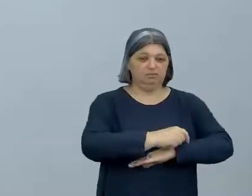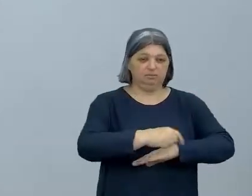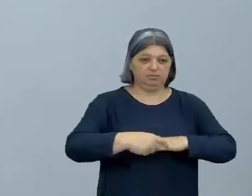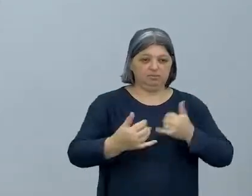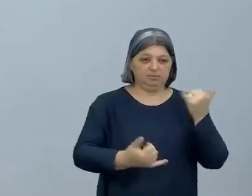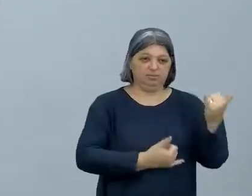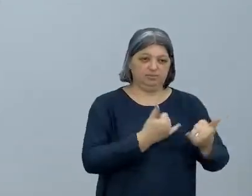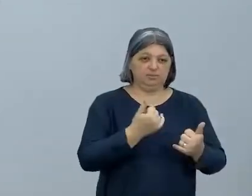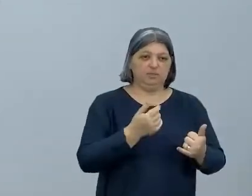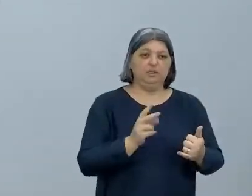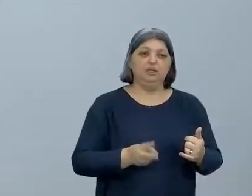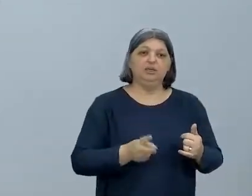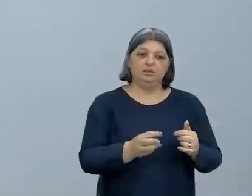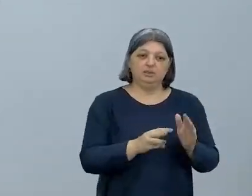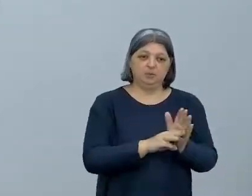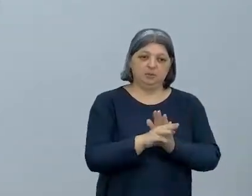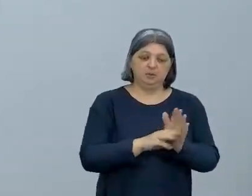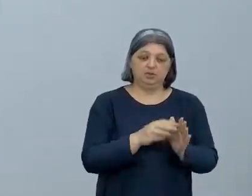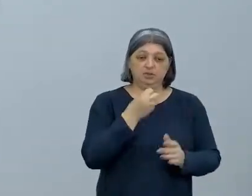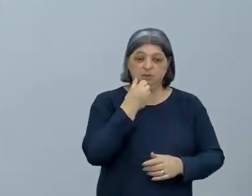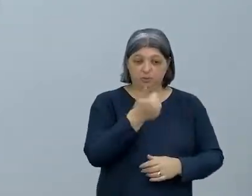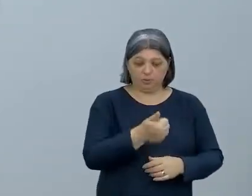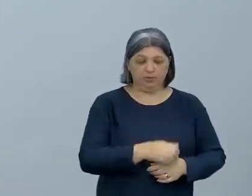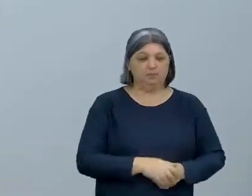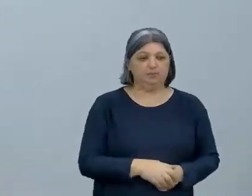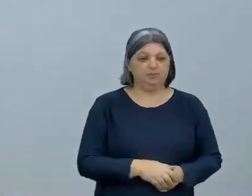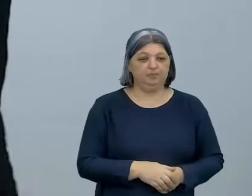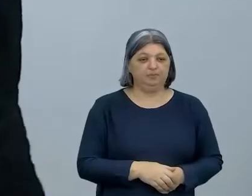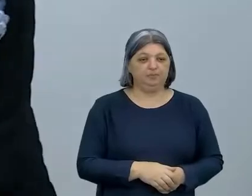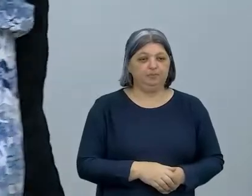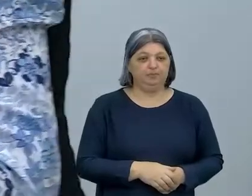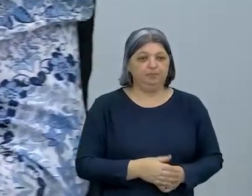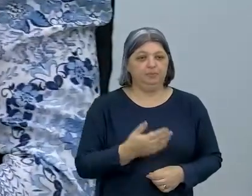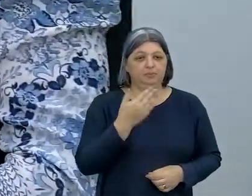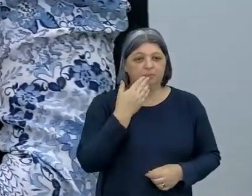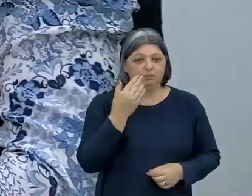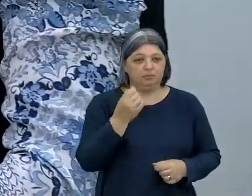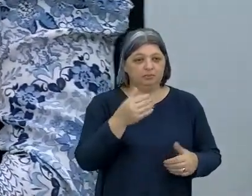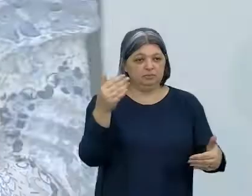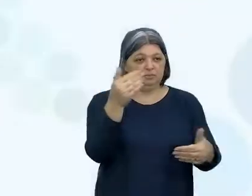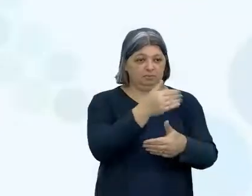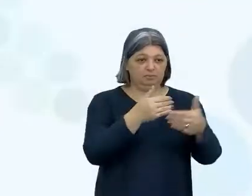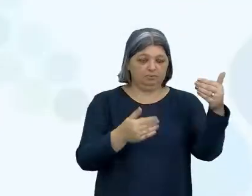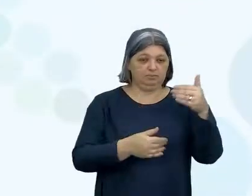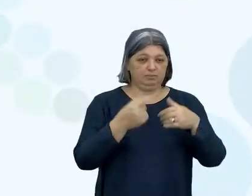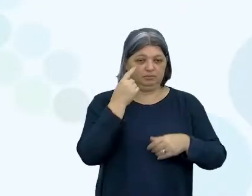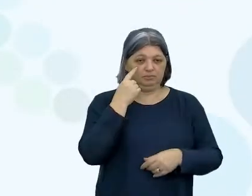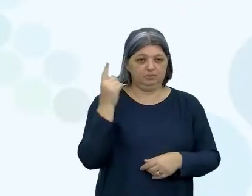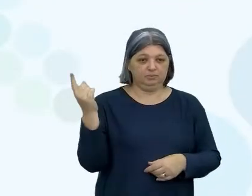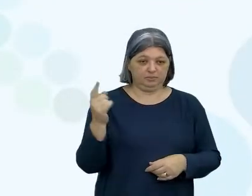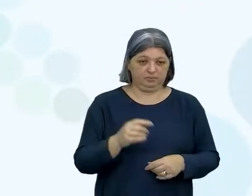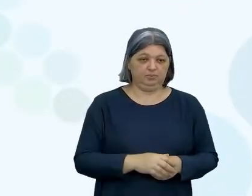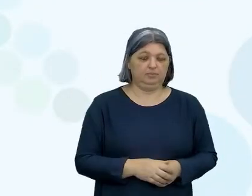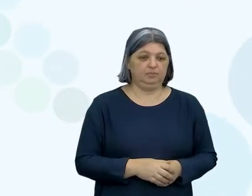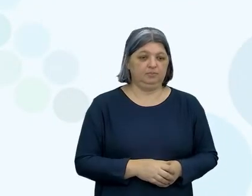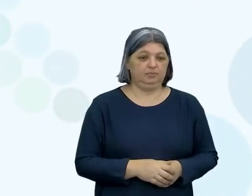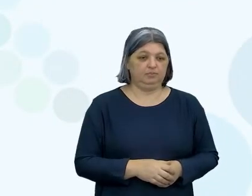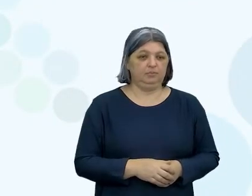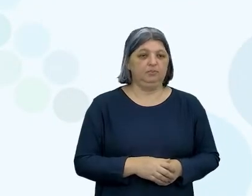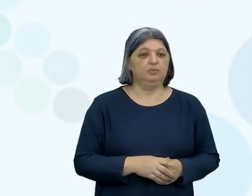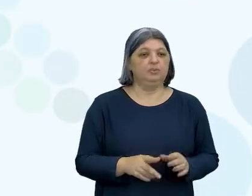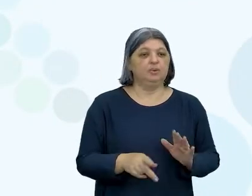uma metodologia boa. Eu vou pedir para o nosso diretor aí colocar na telinha. Então, aí o